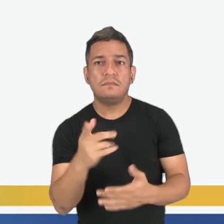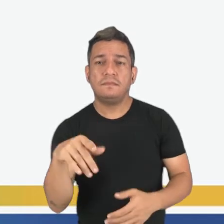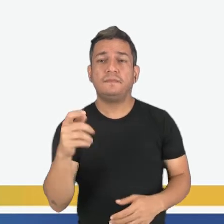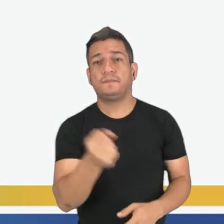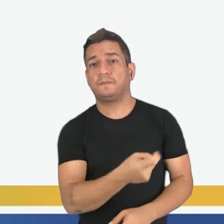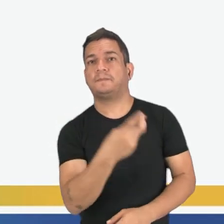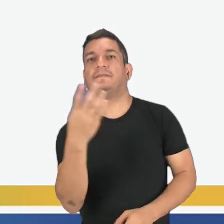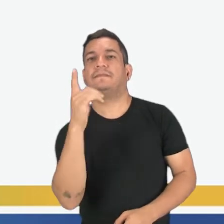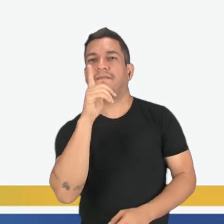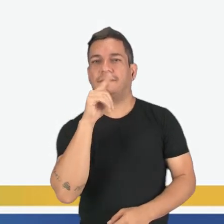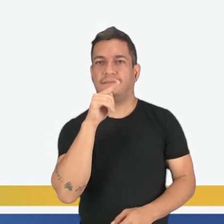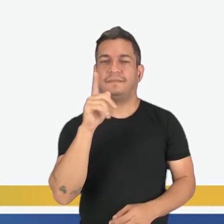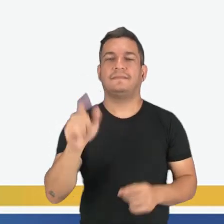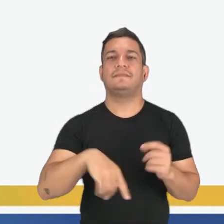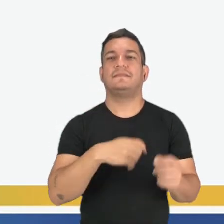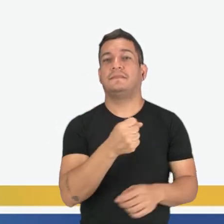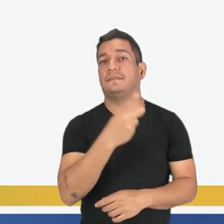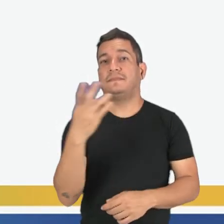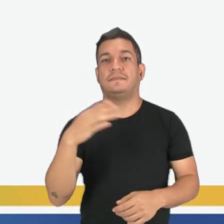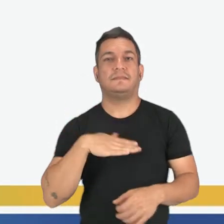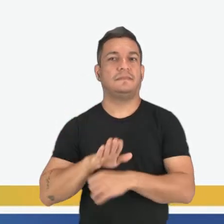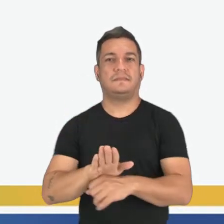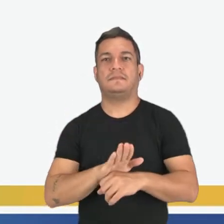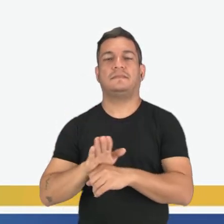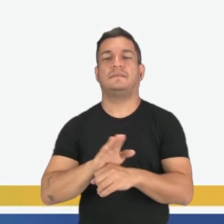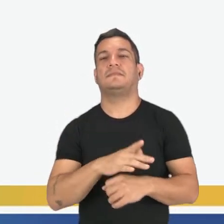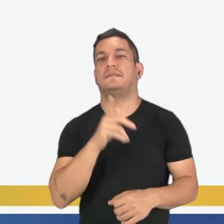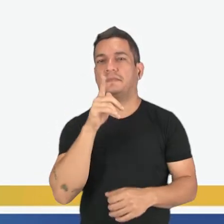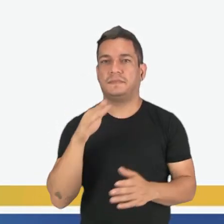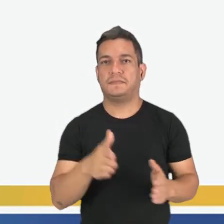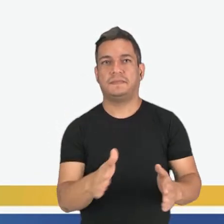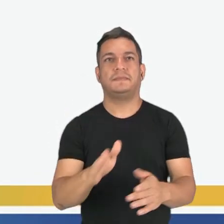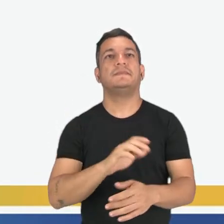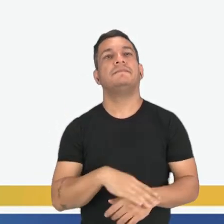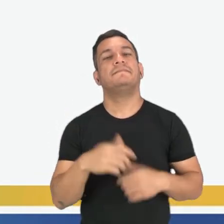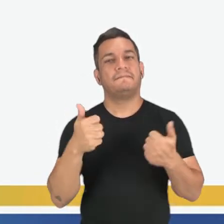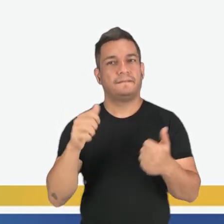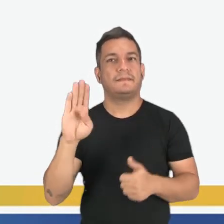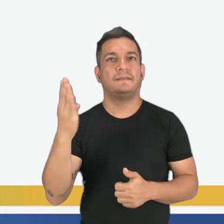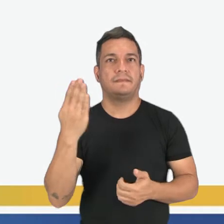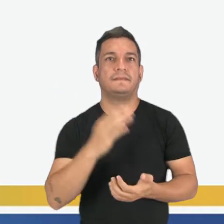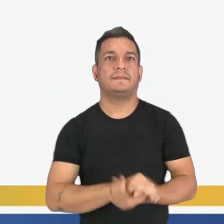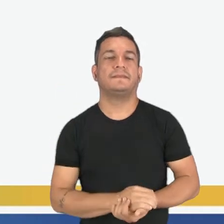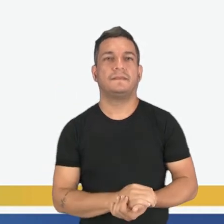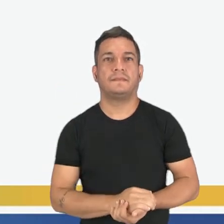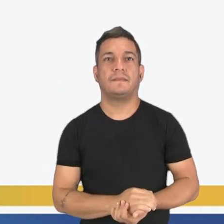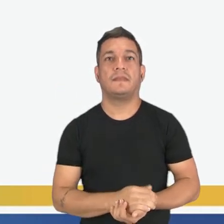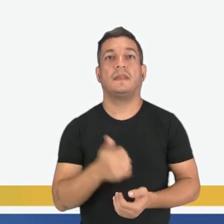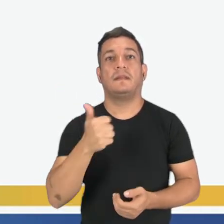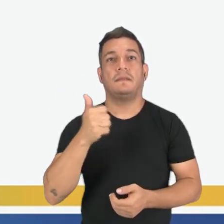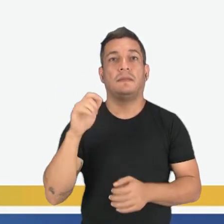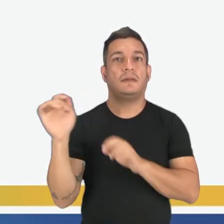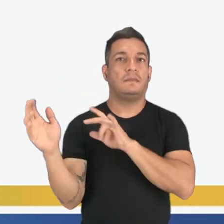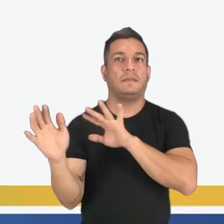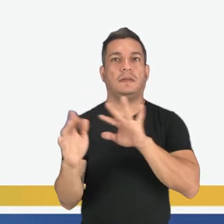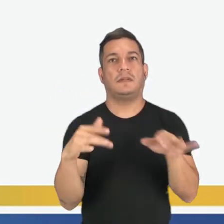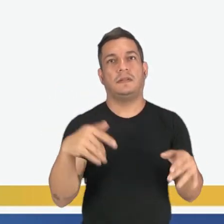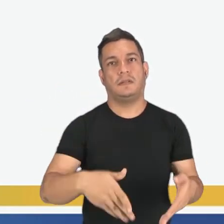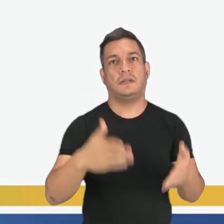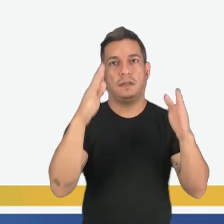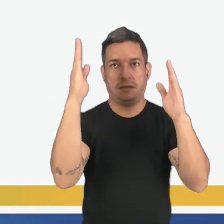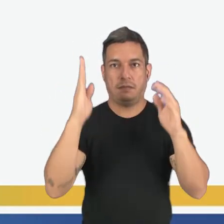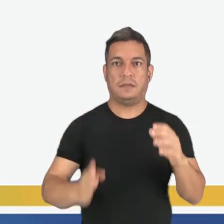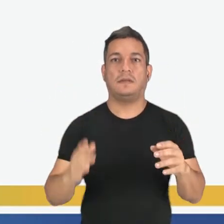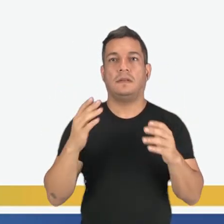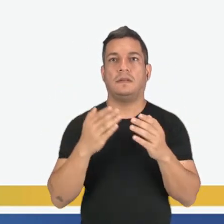a quantidade de benefícios dos rios? Falso, muito bem. Os primeiros imigrantes chegaram ao Brasil por